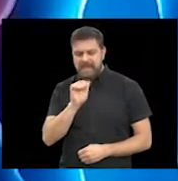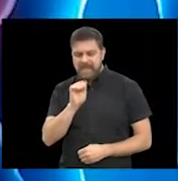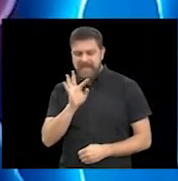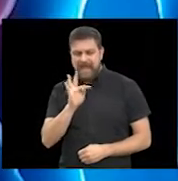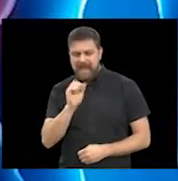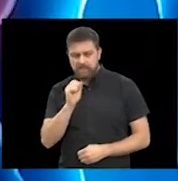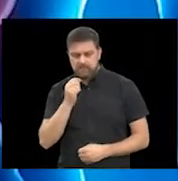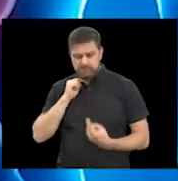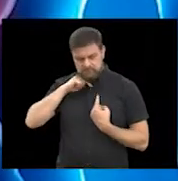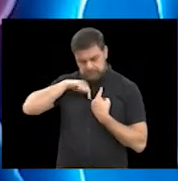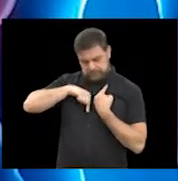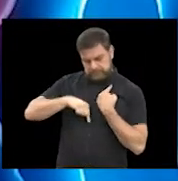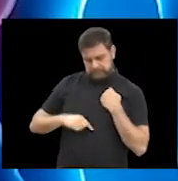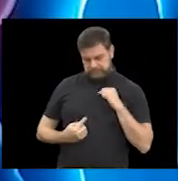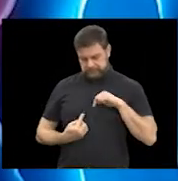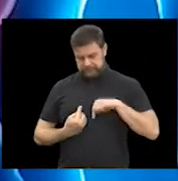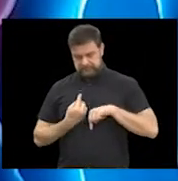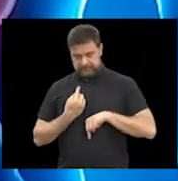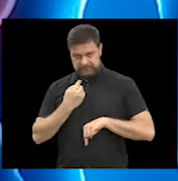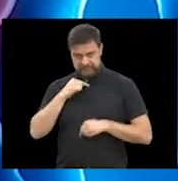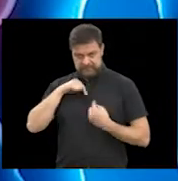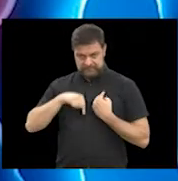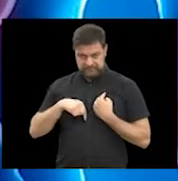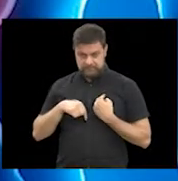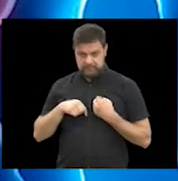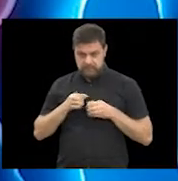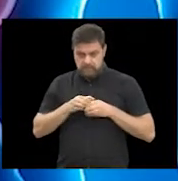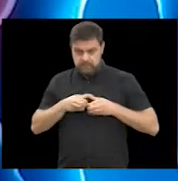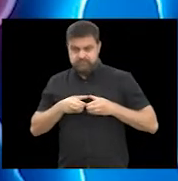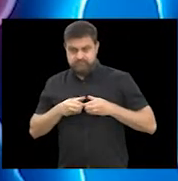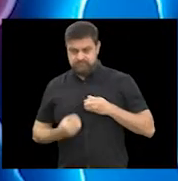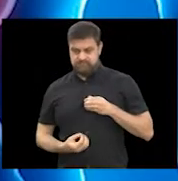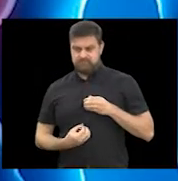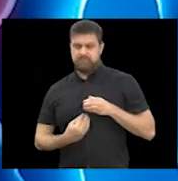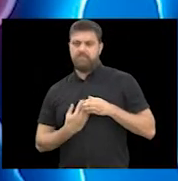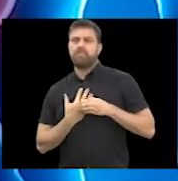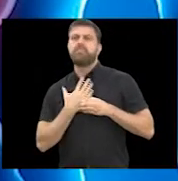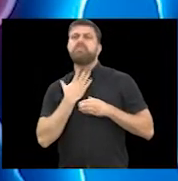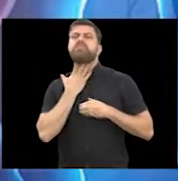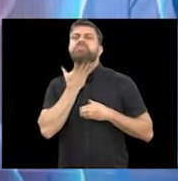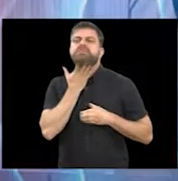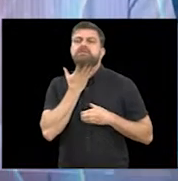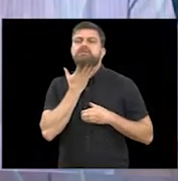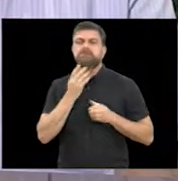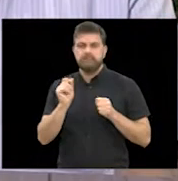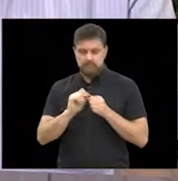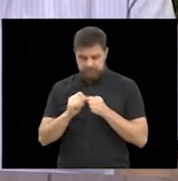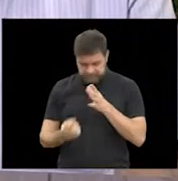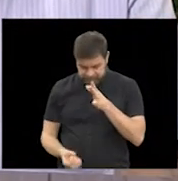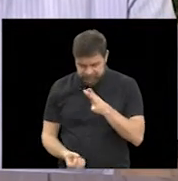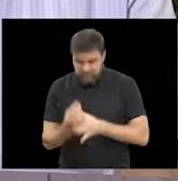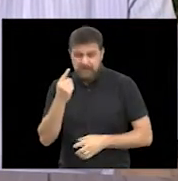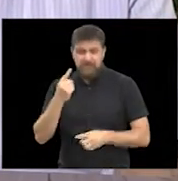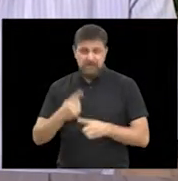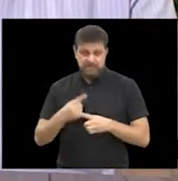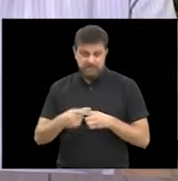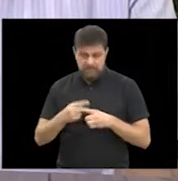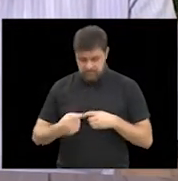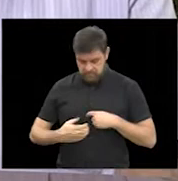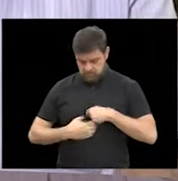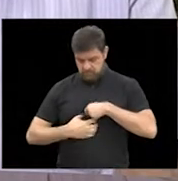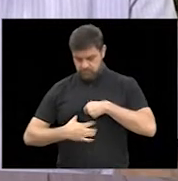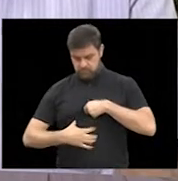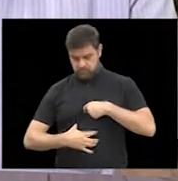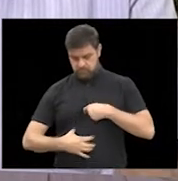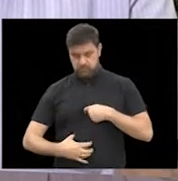hérnia de hiato, ela favorece o refluxo gastroesofágico. Porque parte do